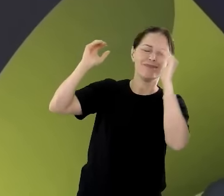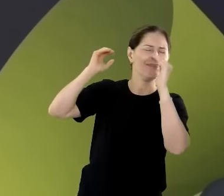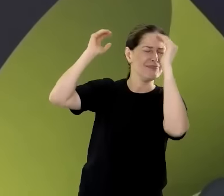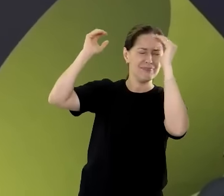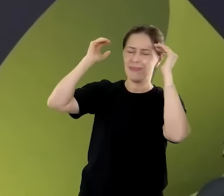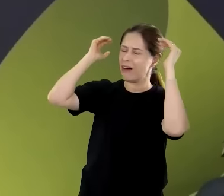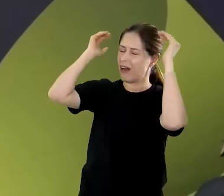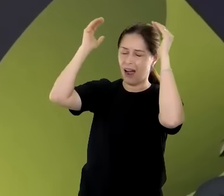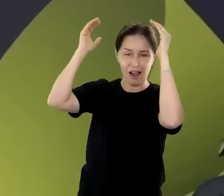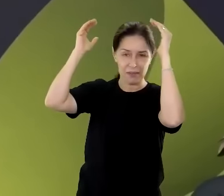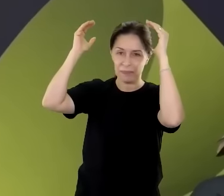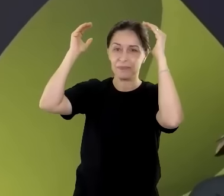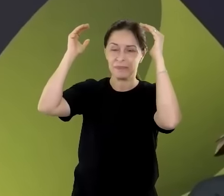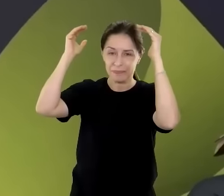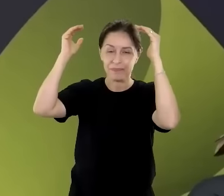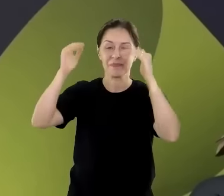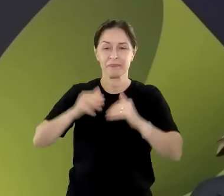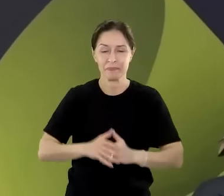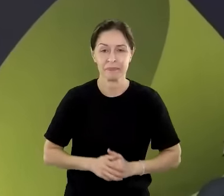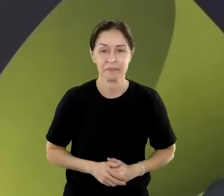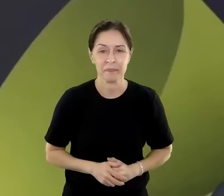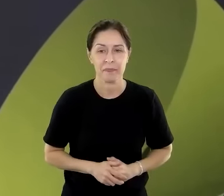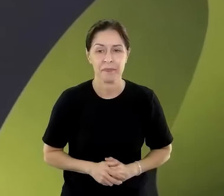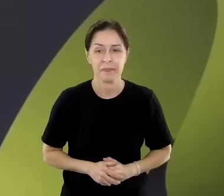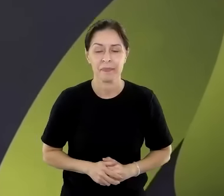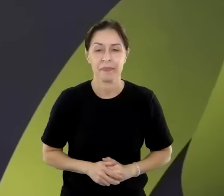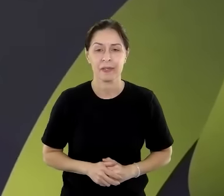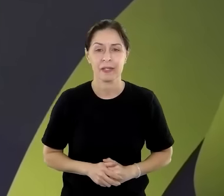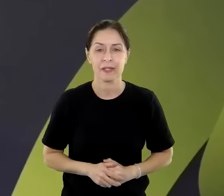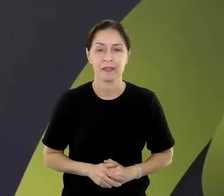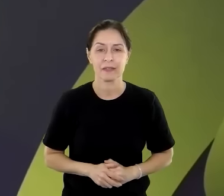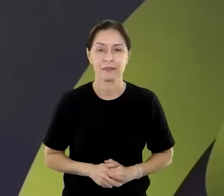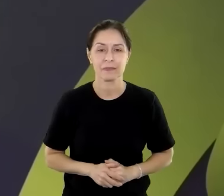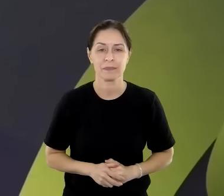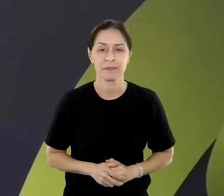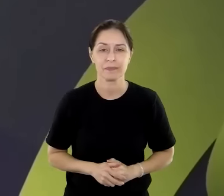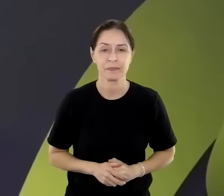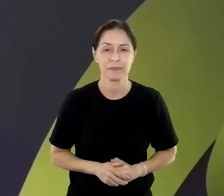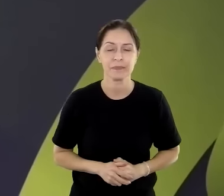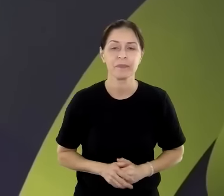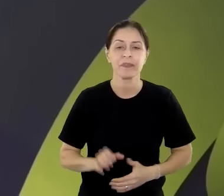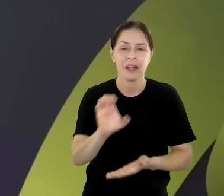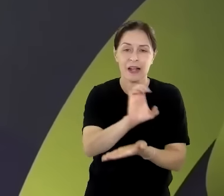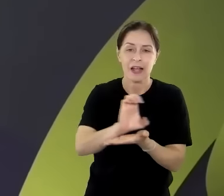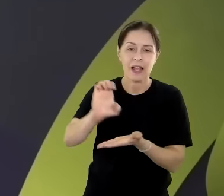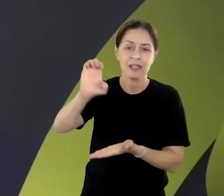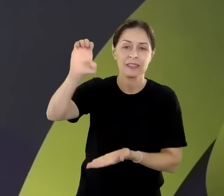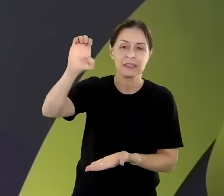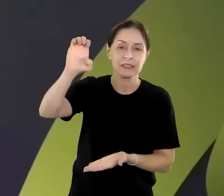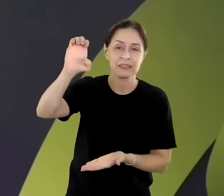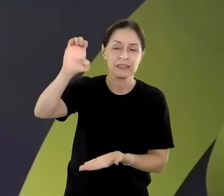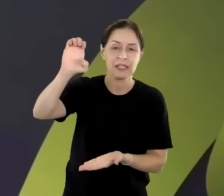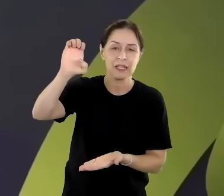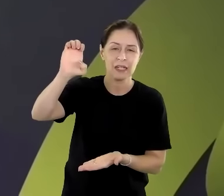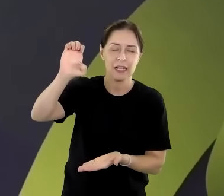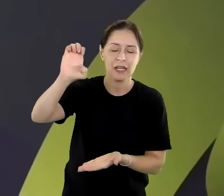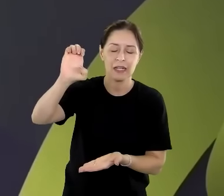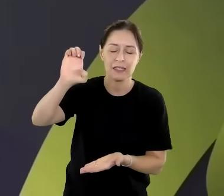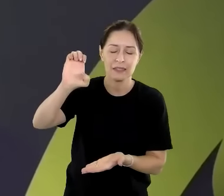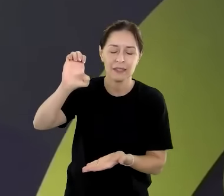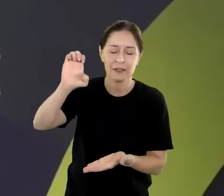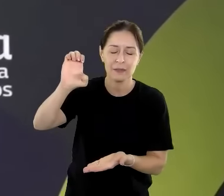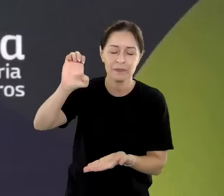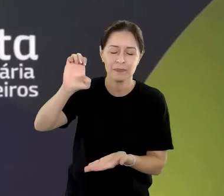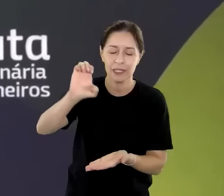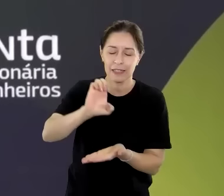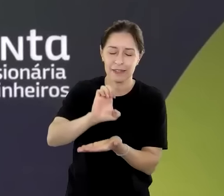cavalos, de cavaleiros, de carros. E então Eliseu disse: Senhor, abre os olhos desse moço para que ele veja. Quando ele viu, então